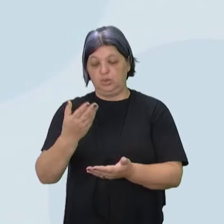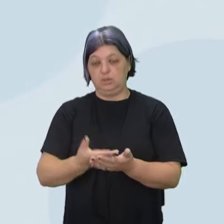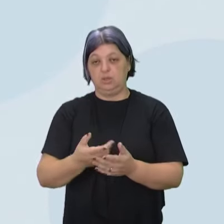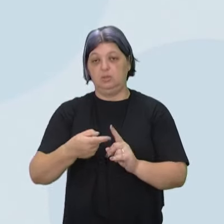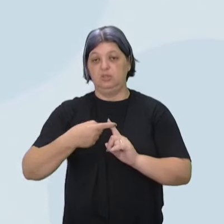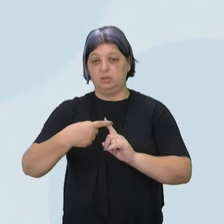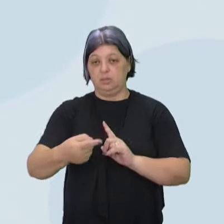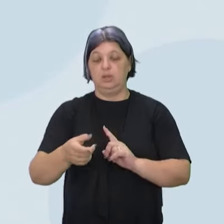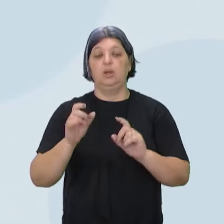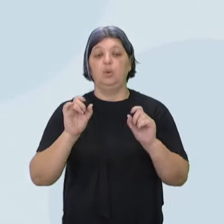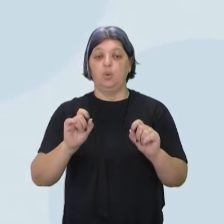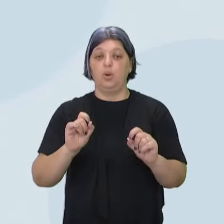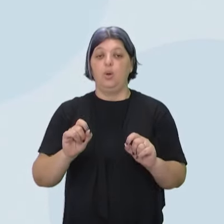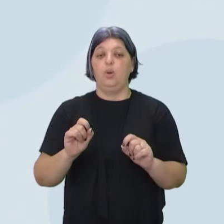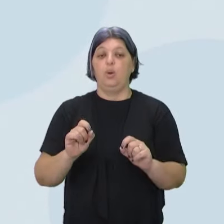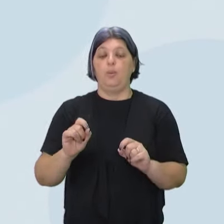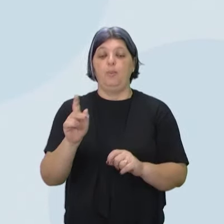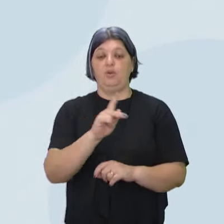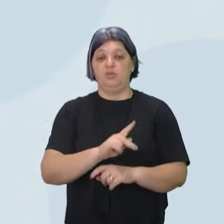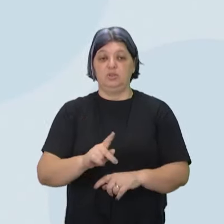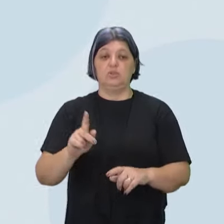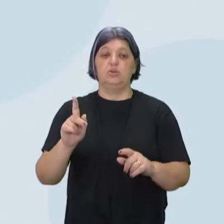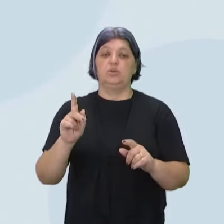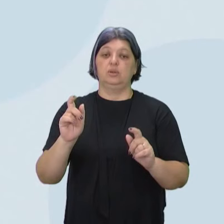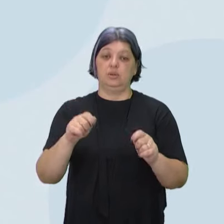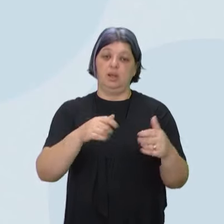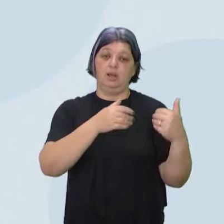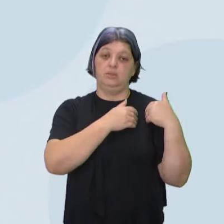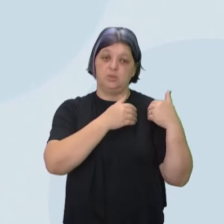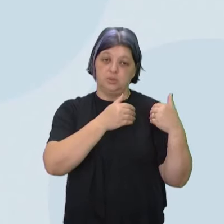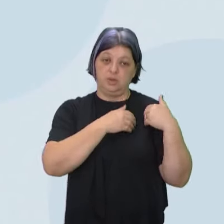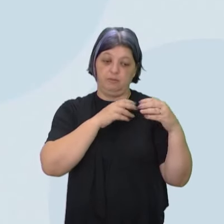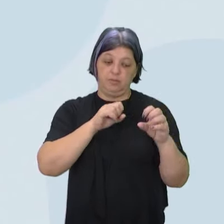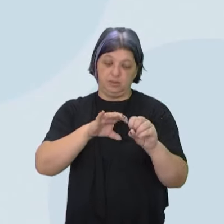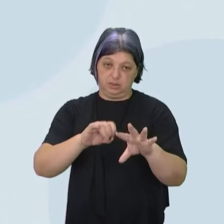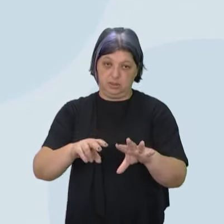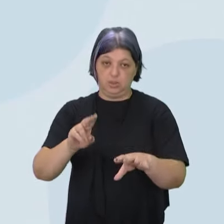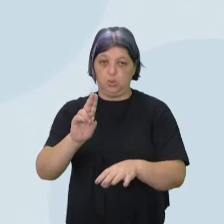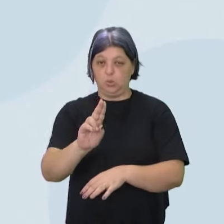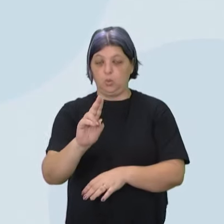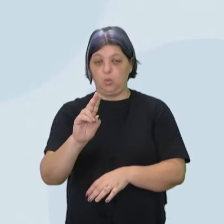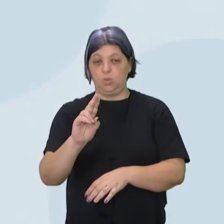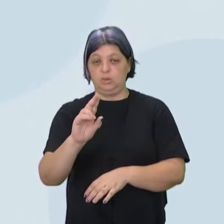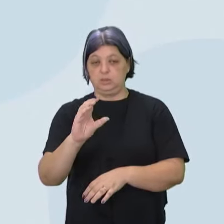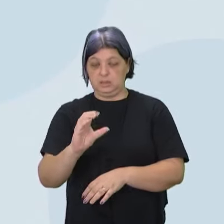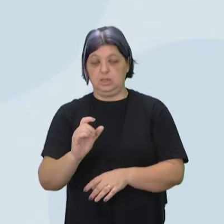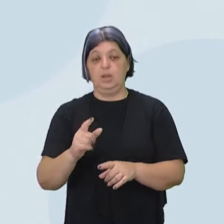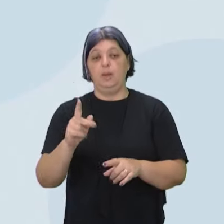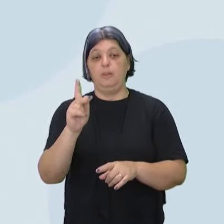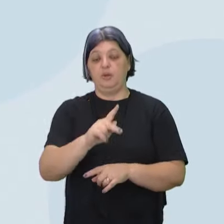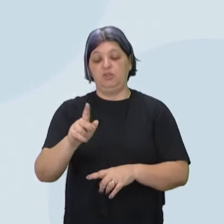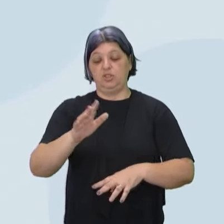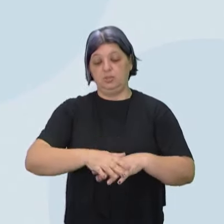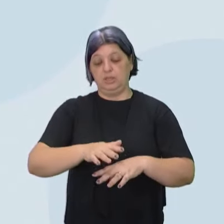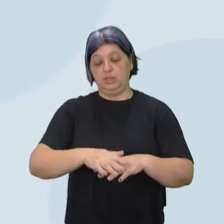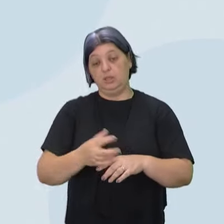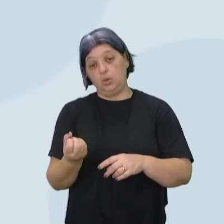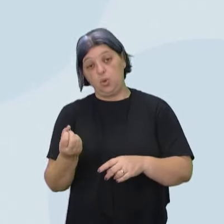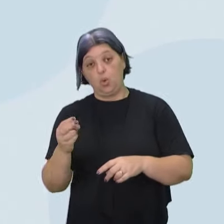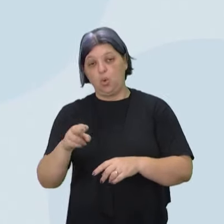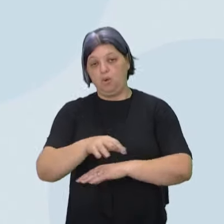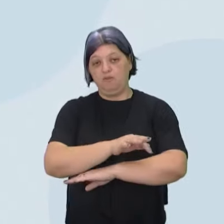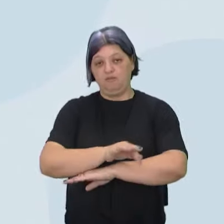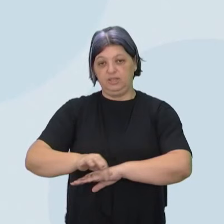os professores, né, que podem lecionar essa unidade curricular, né? Os professores de matemática ou física,